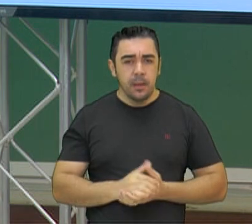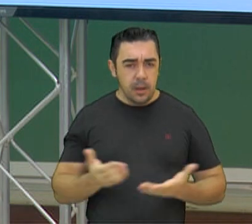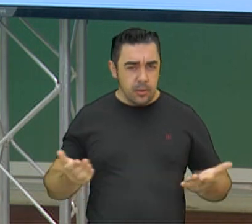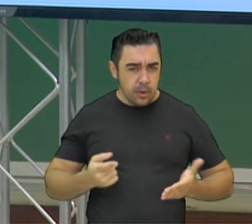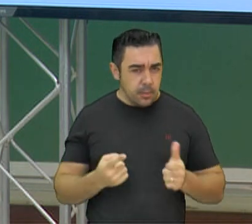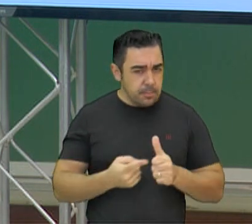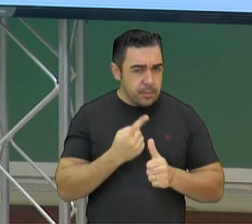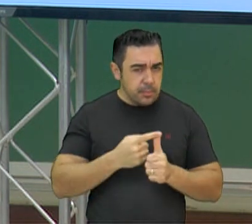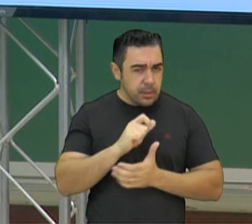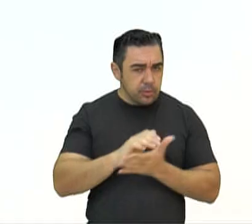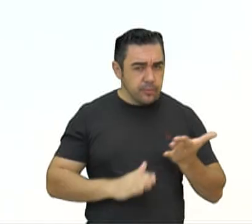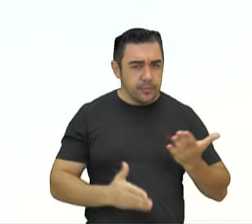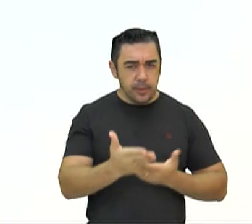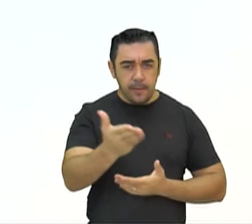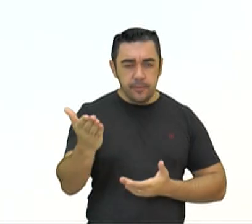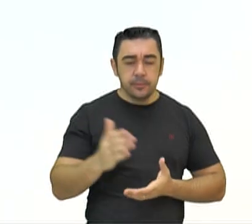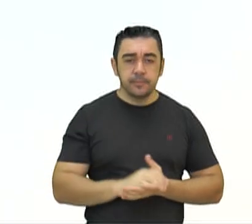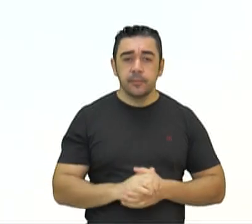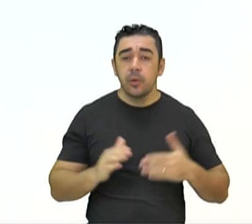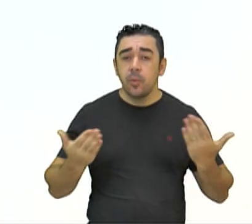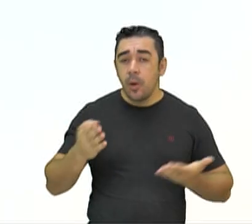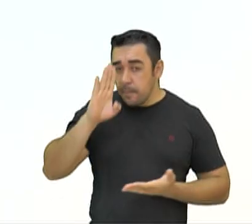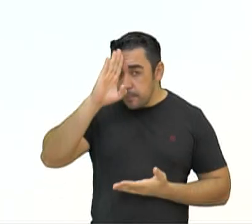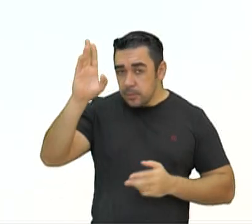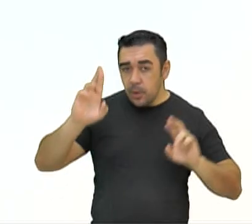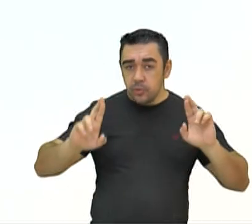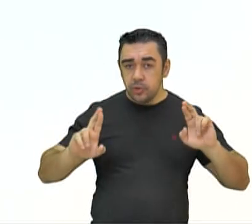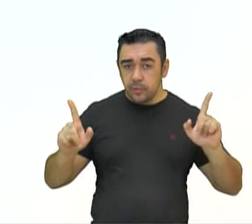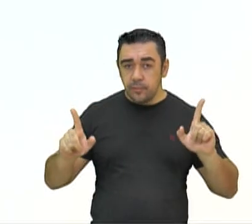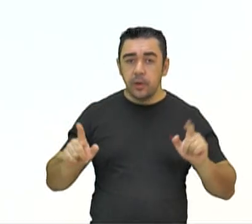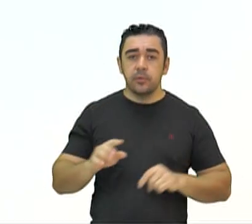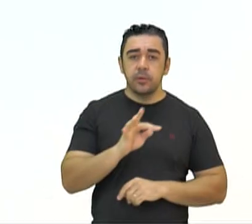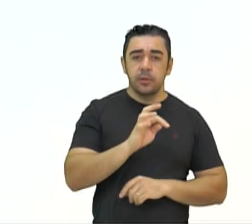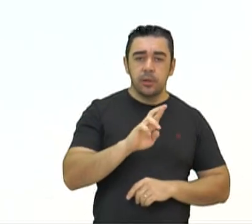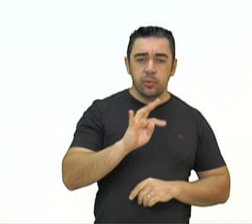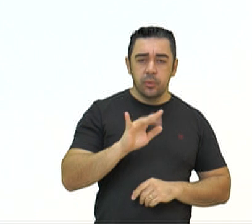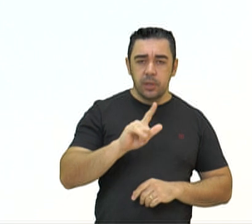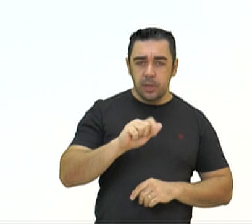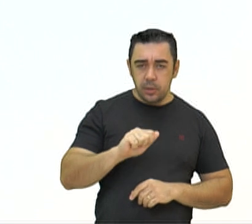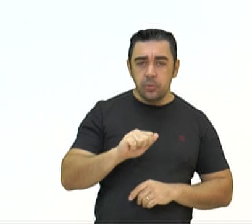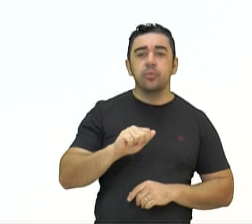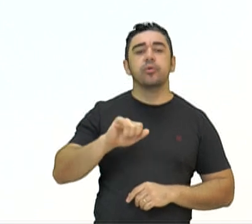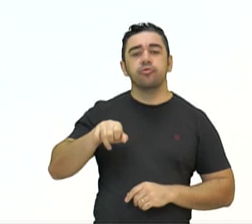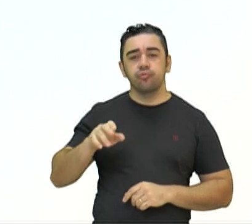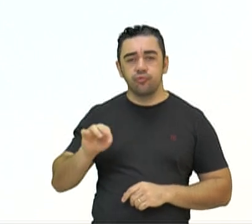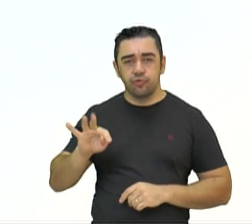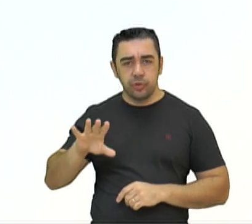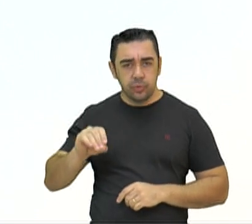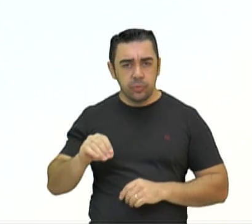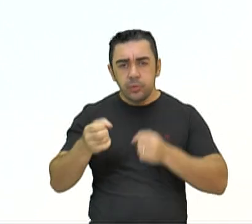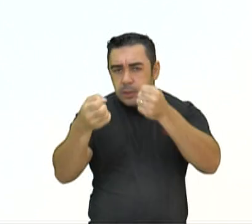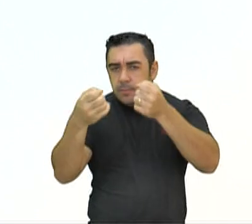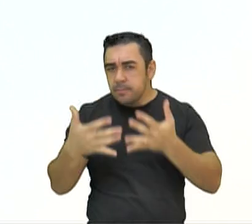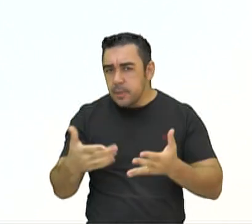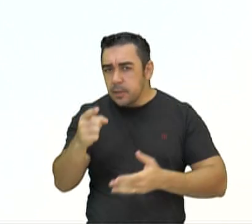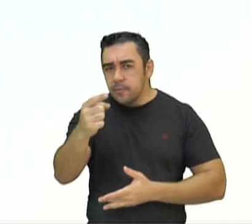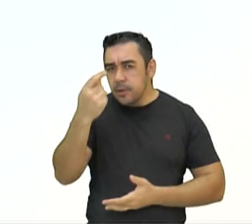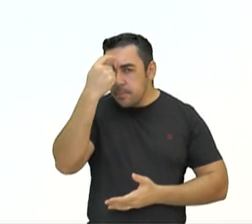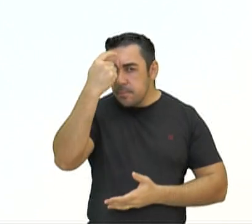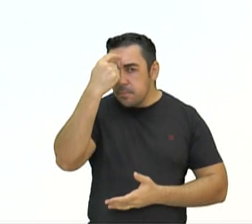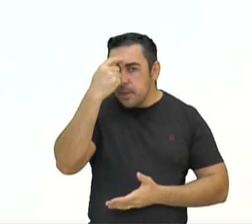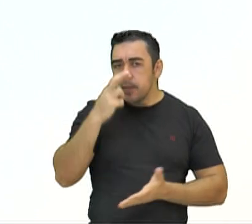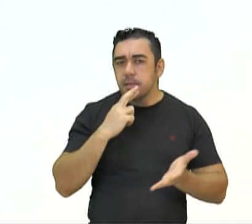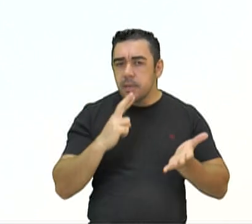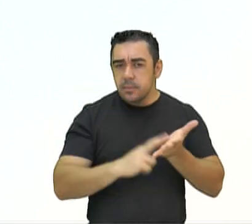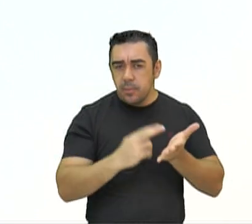primeiro exercício. Qual era a principal diferença entre Tertuliano e Justino? Justifique, pense um pouco na